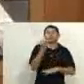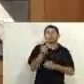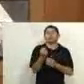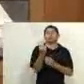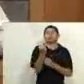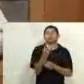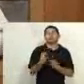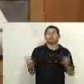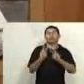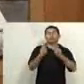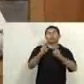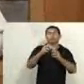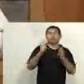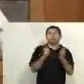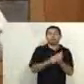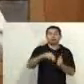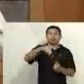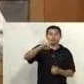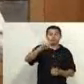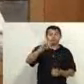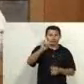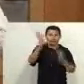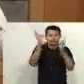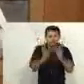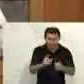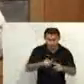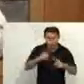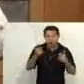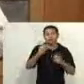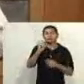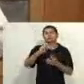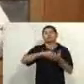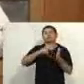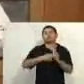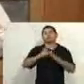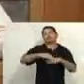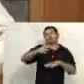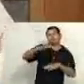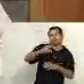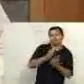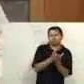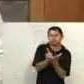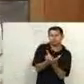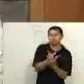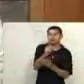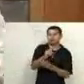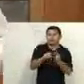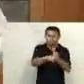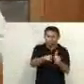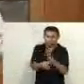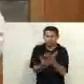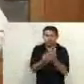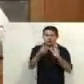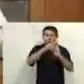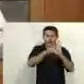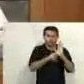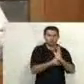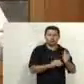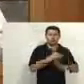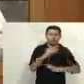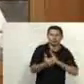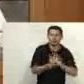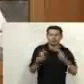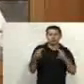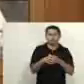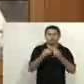valores próximos à média, certo? Mas quem define mais ou menos esse desvio padrão, isso daí é a estatística. A regra da estatística: todo